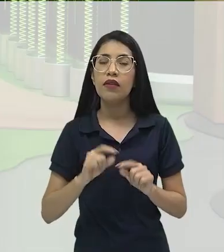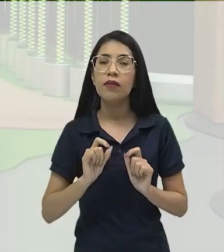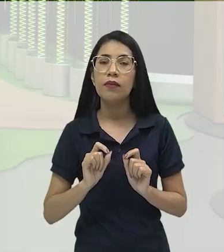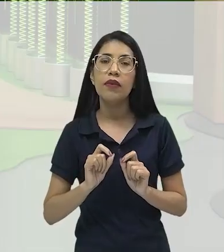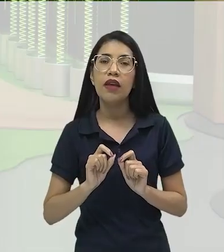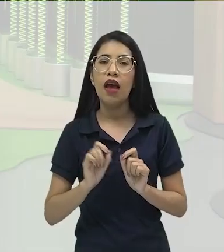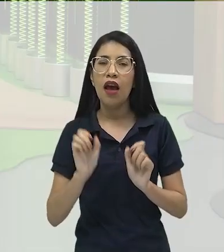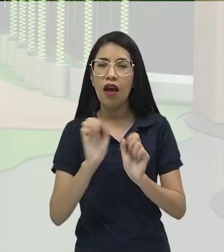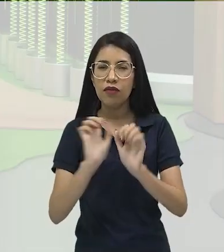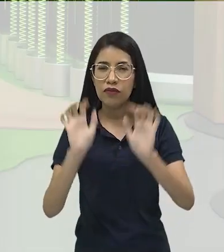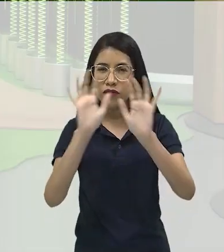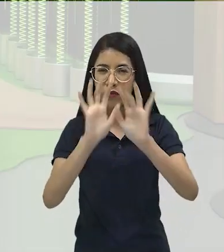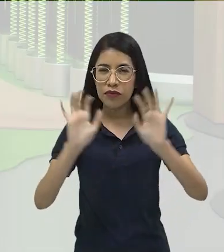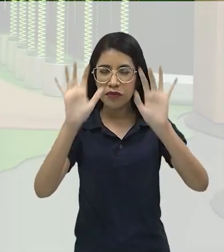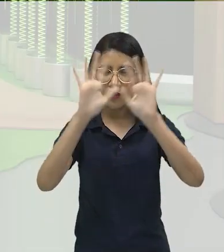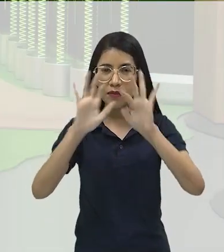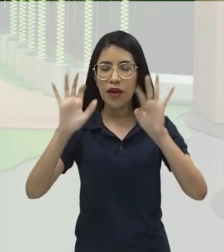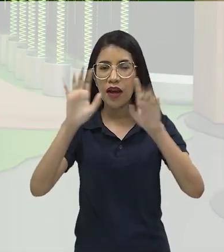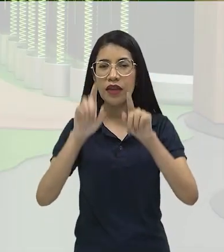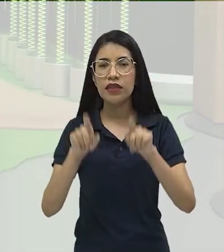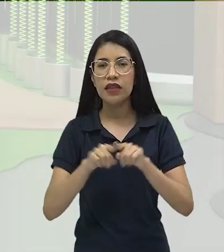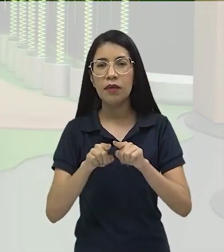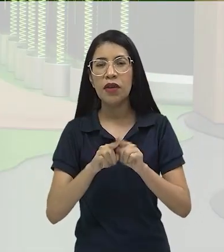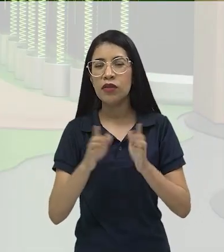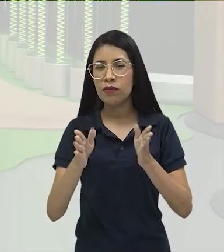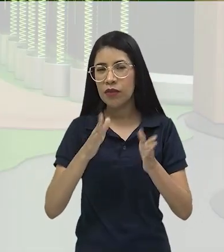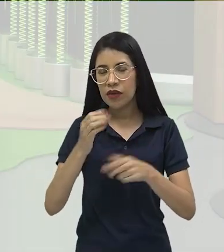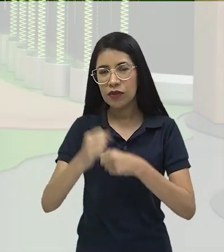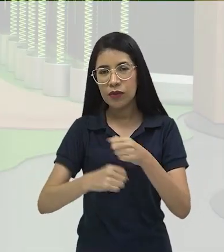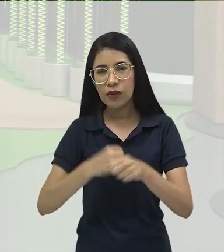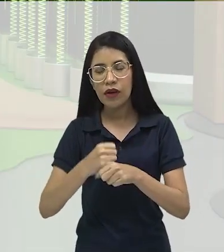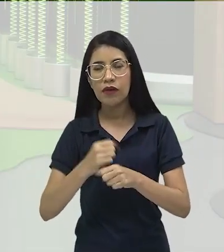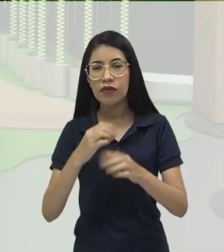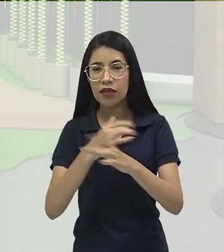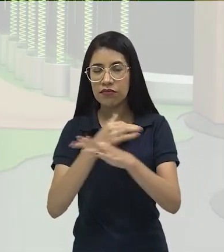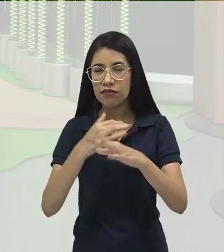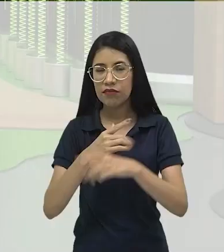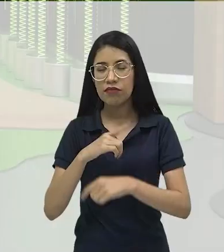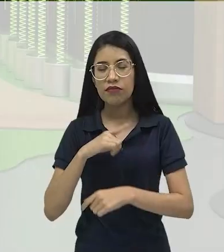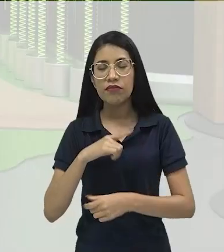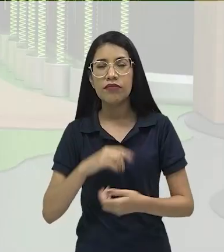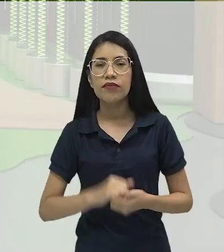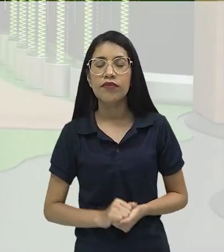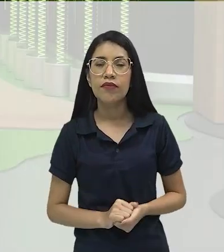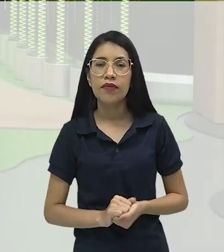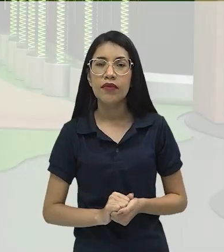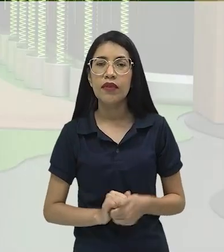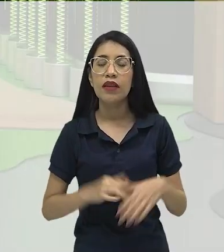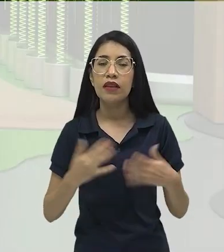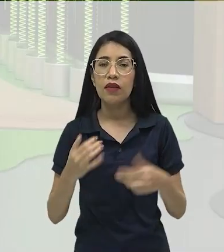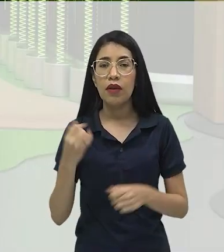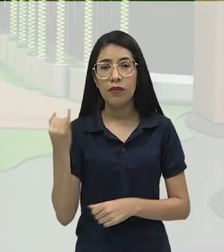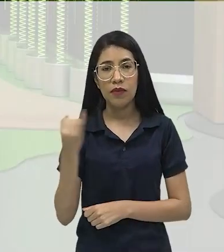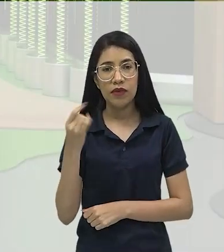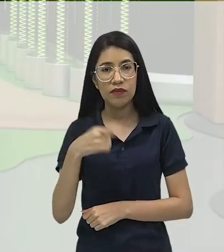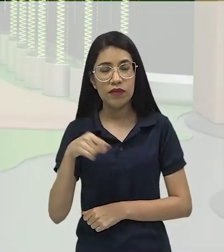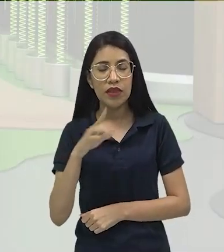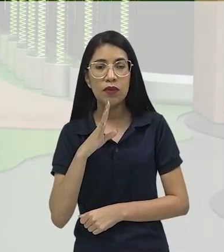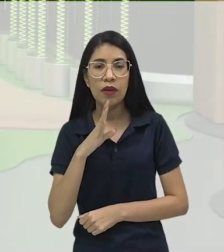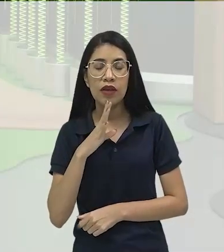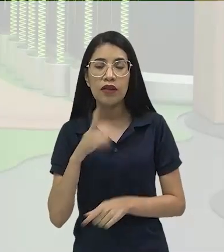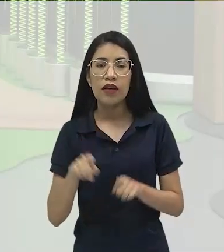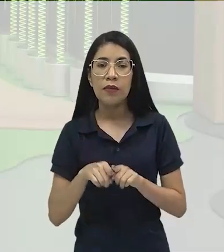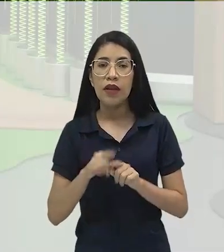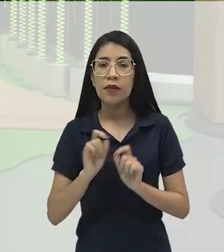de fumaça que fica em determinado momento na cidade. É importante vocês terem esse conhecimento para quê?